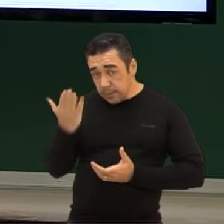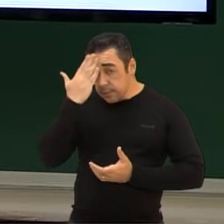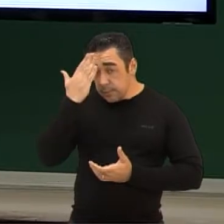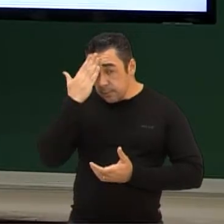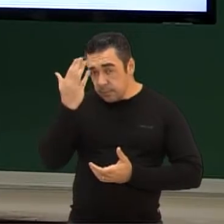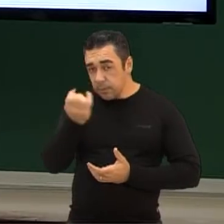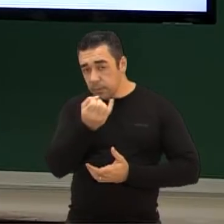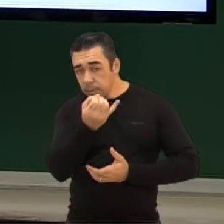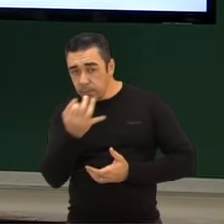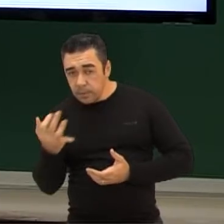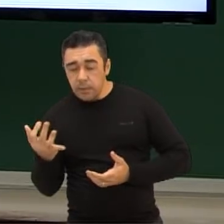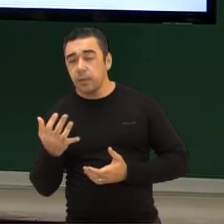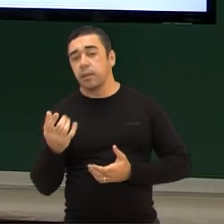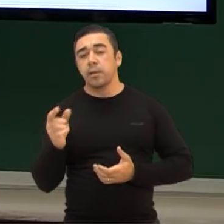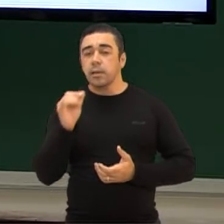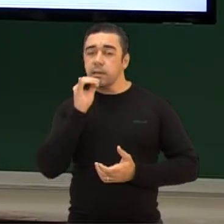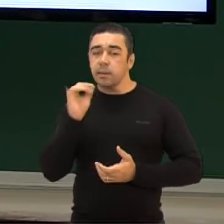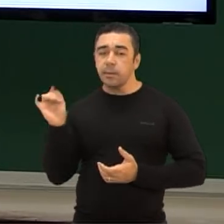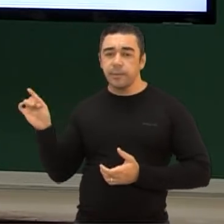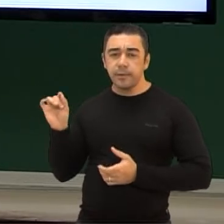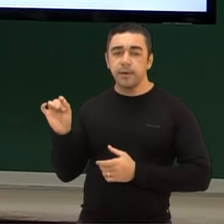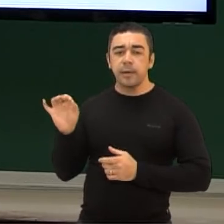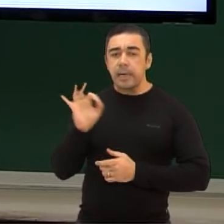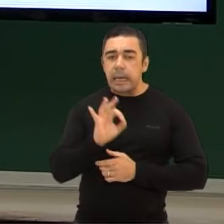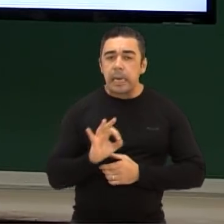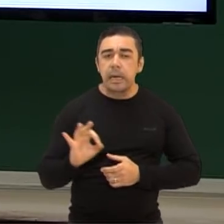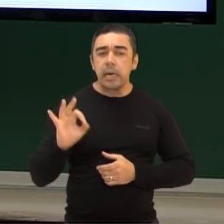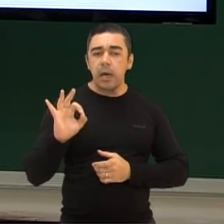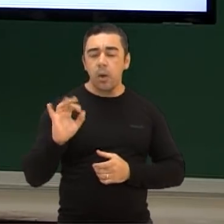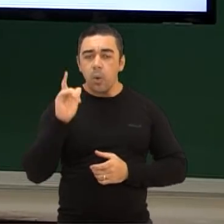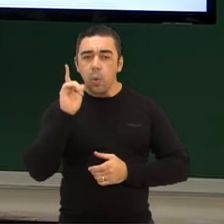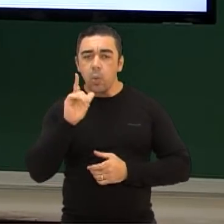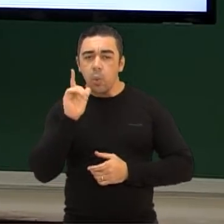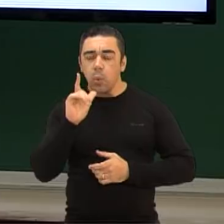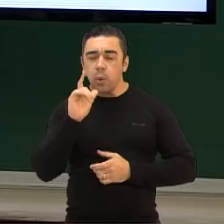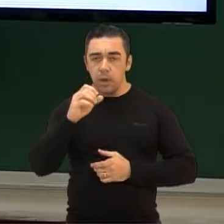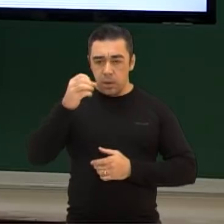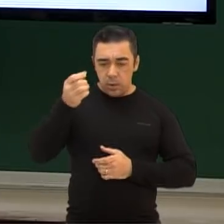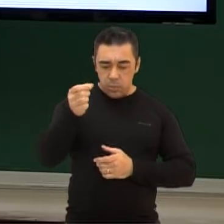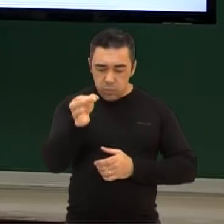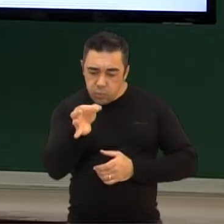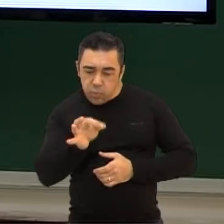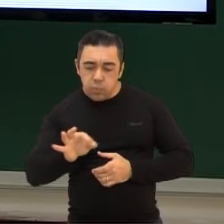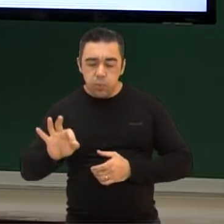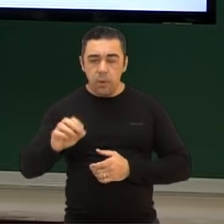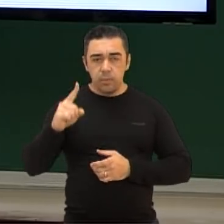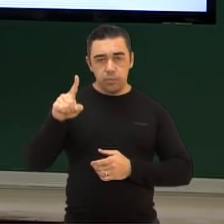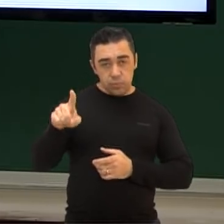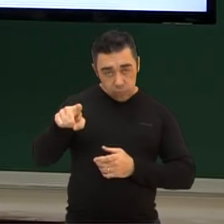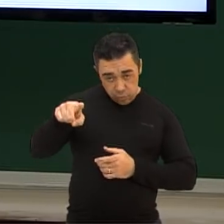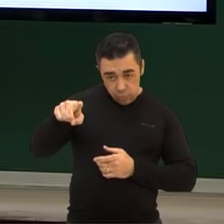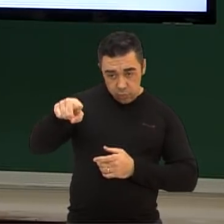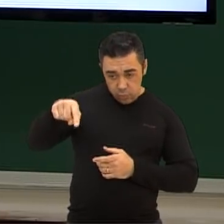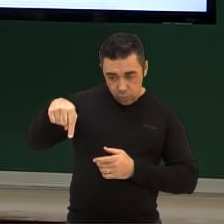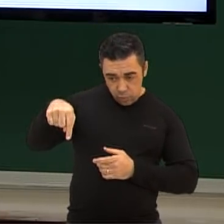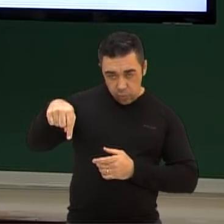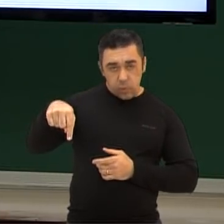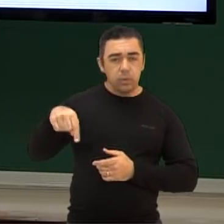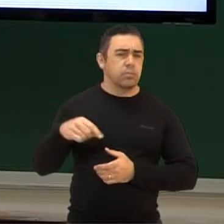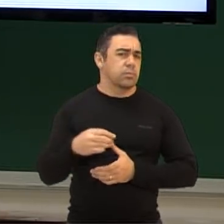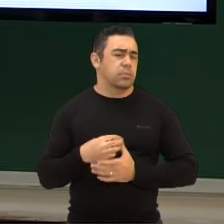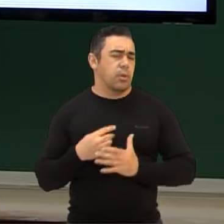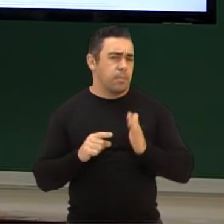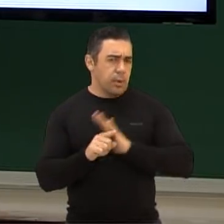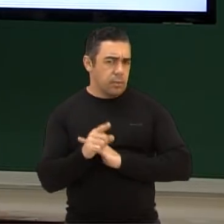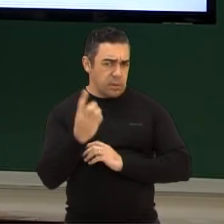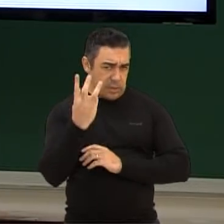saber como que eu faço para mim deixar essa torneira aberta. Qual que é esse giro que eu faço aqui? Será que esse giro é